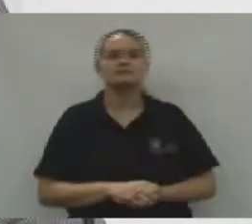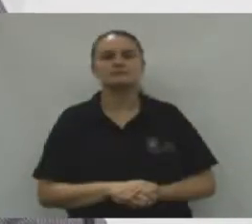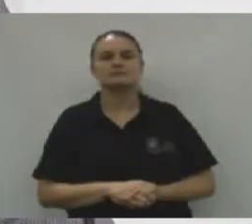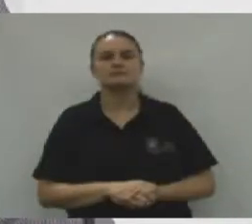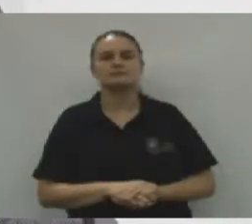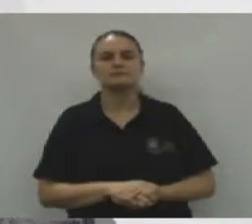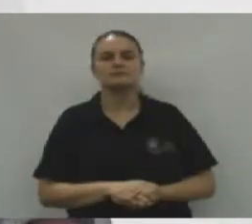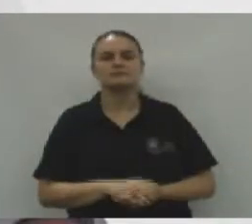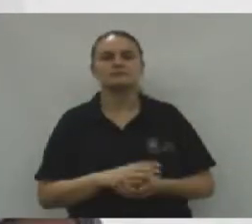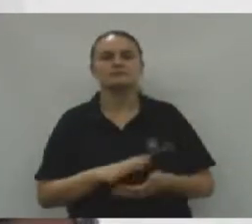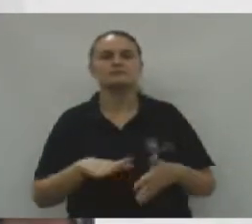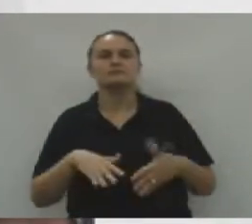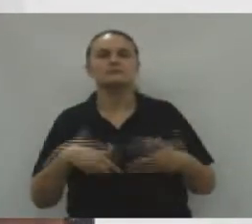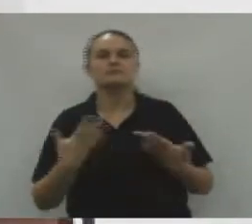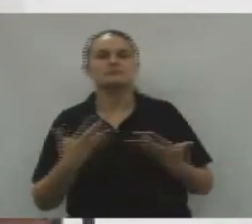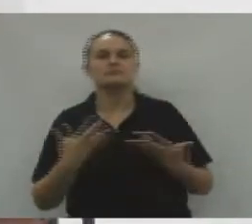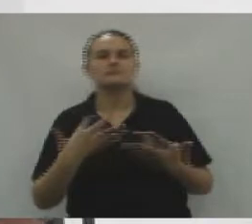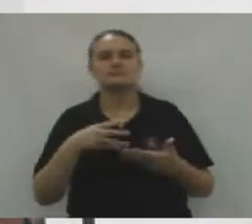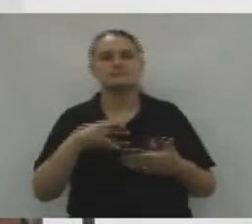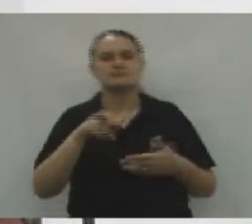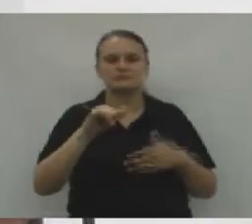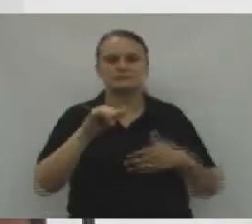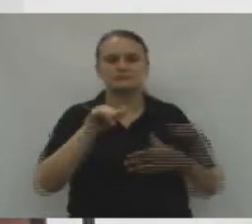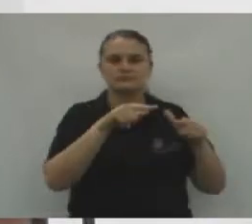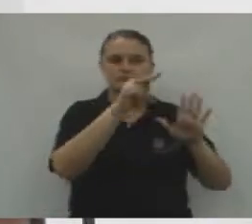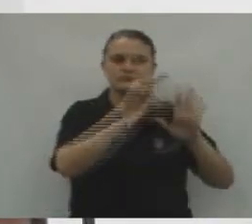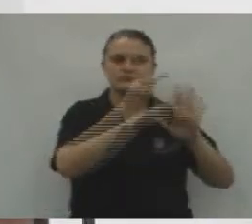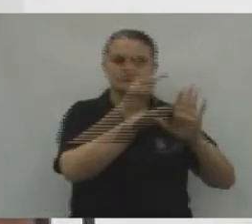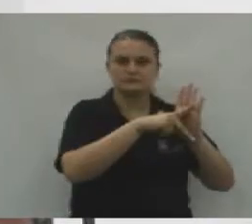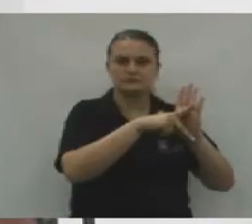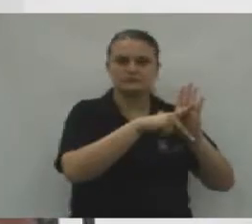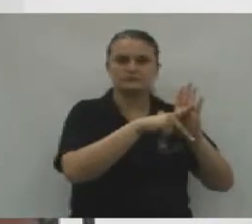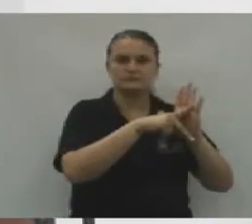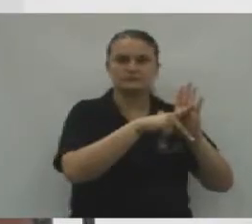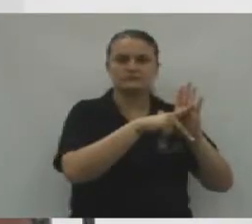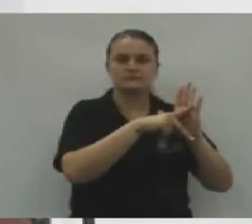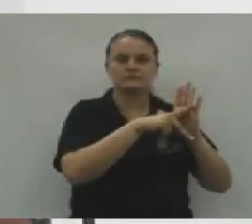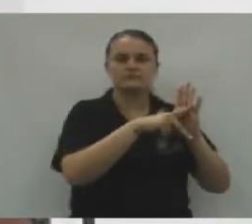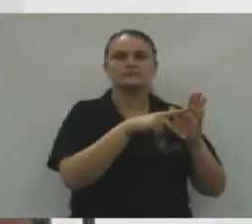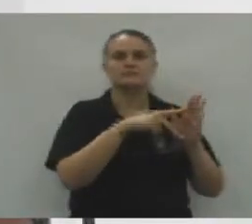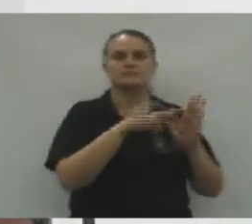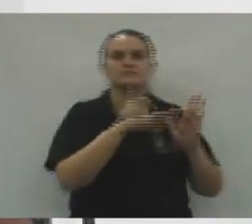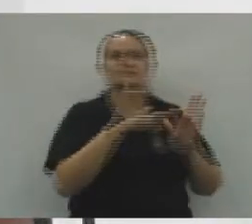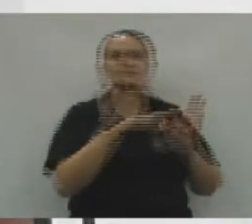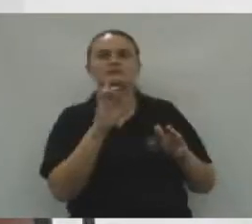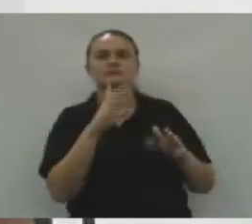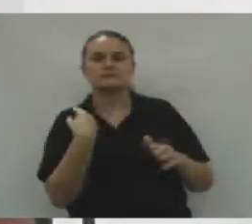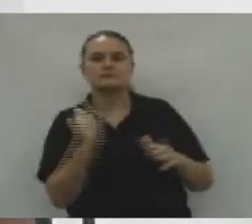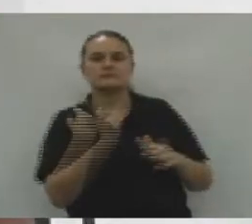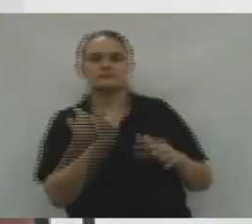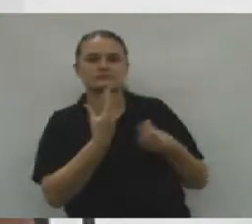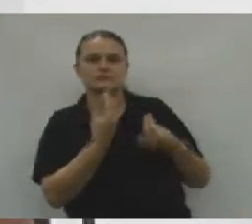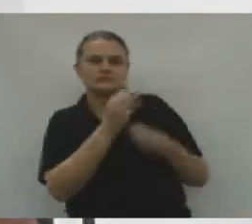Quando a gente vai trabalhar num projeto desse aí, não somente nós, como técnicos,